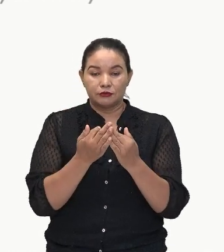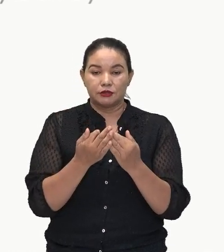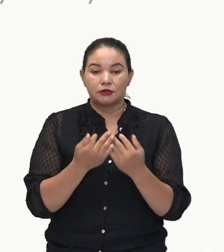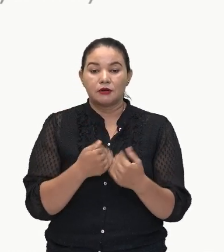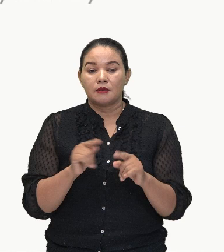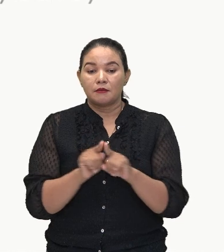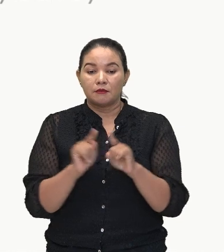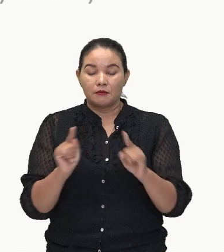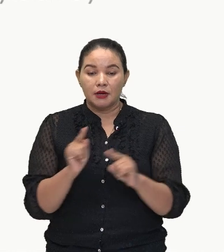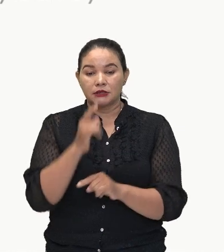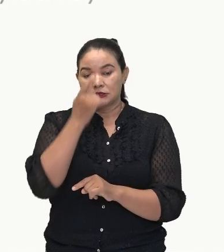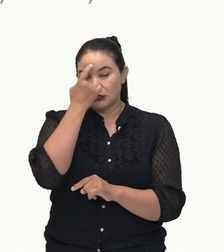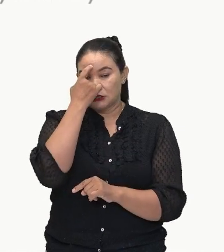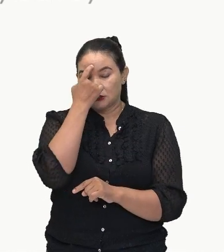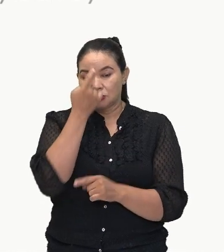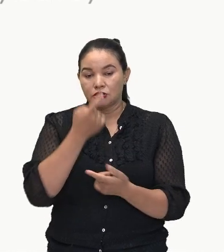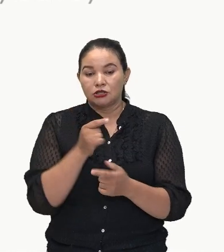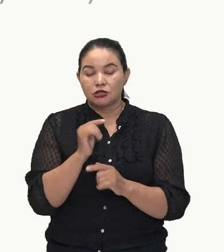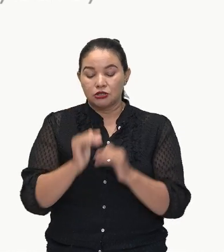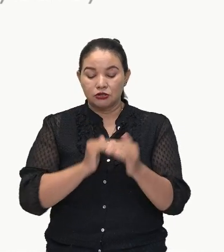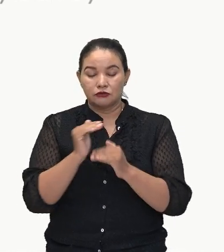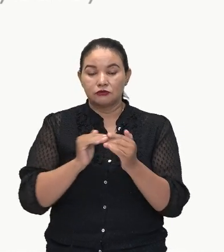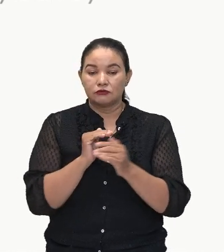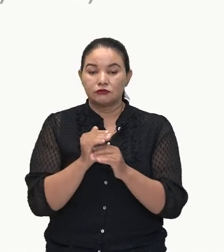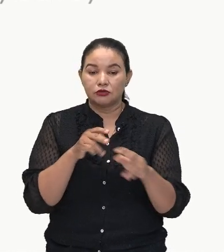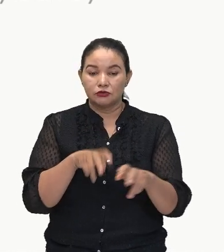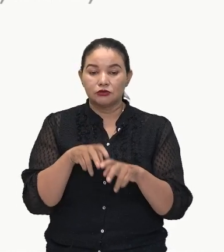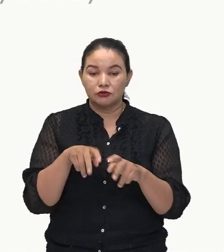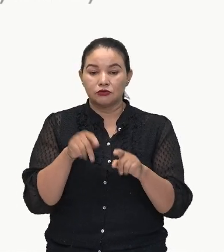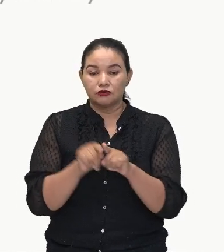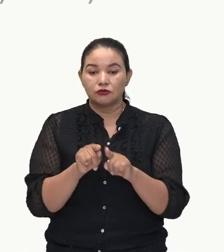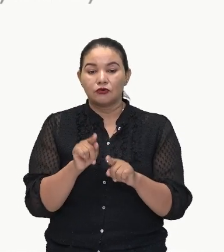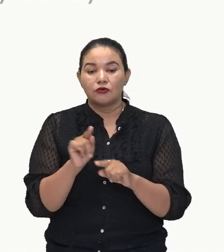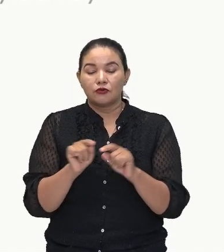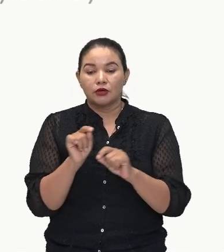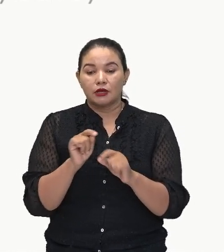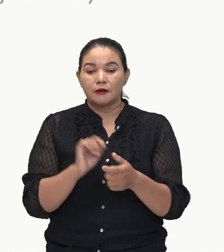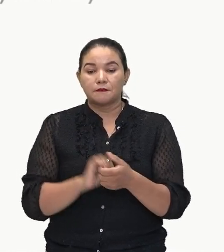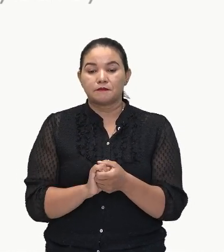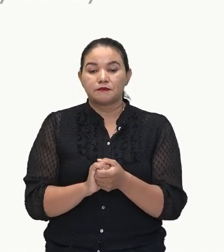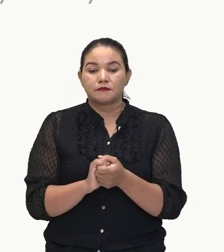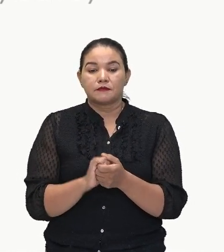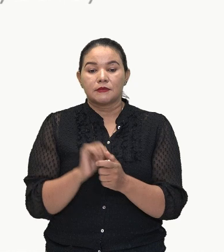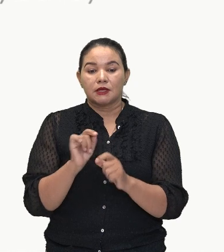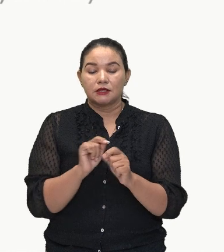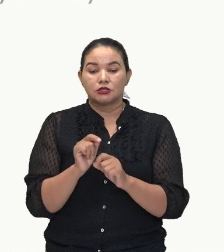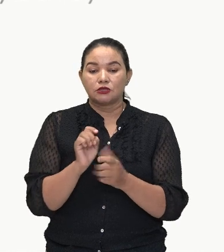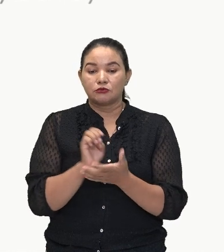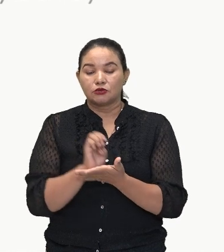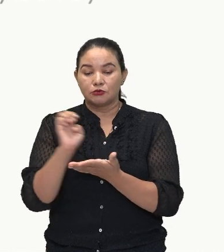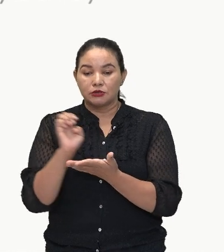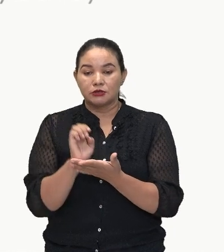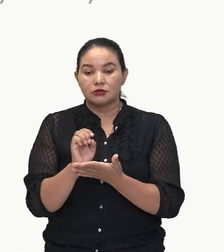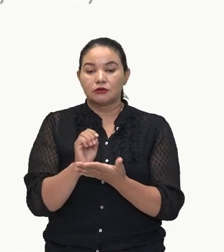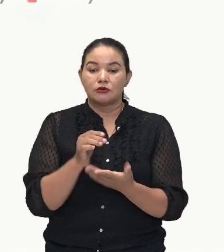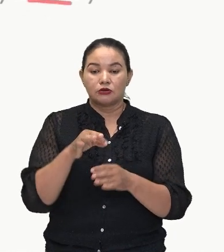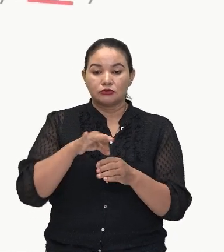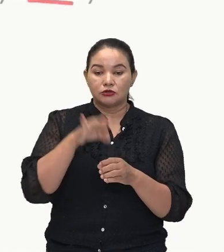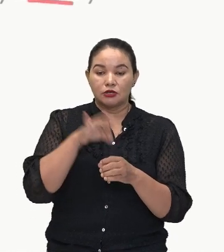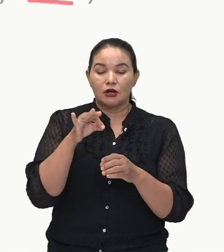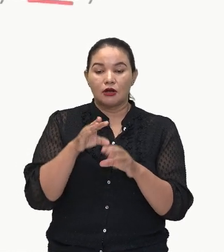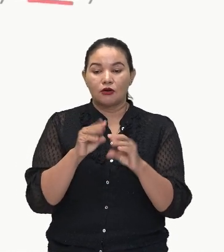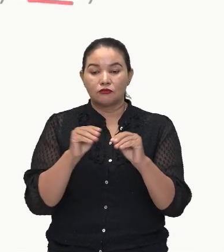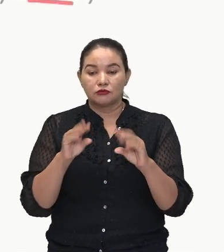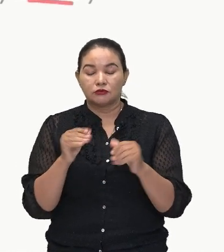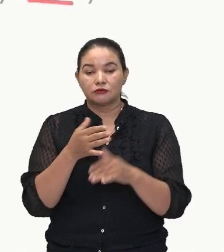verdade, a Índia acaba desenvolvendo como agricultura são as monoculturas para exportação. Aí destaque para chá,